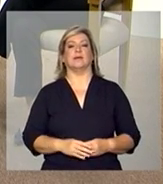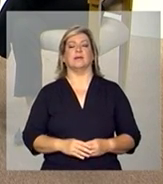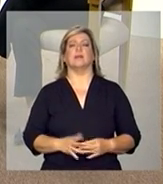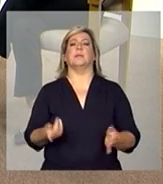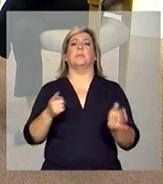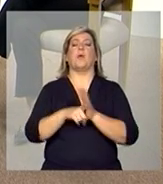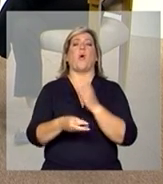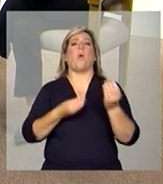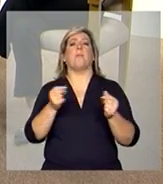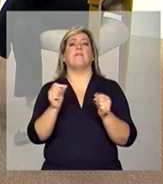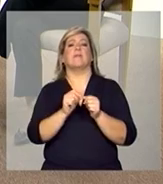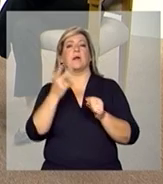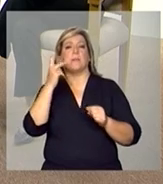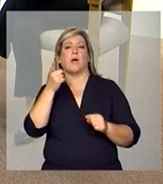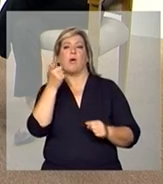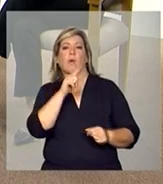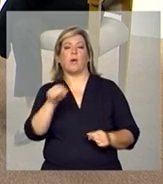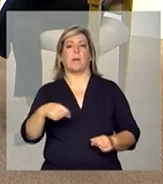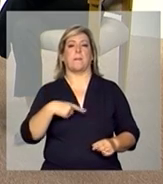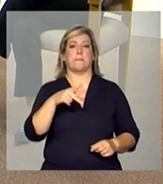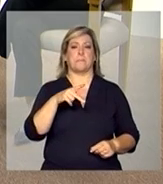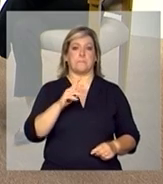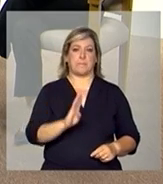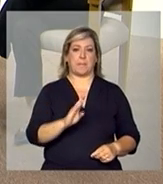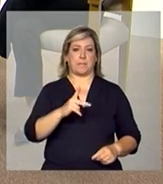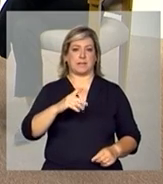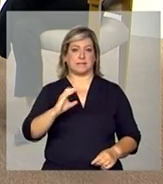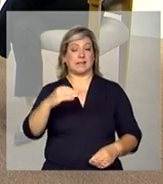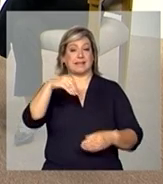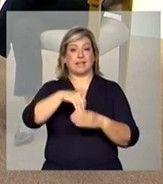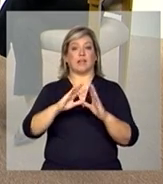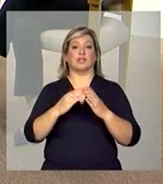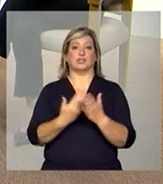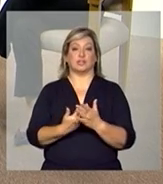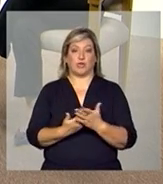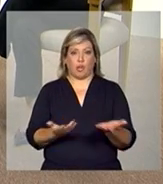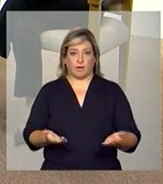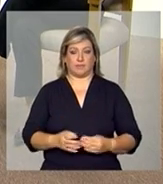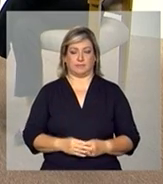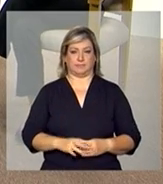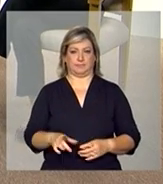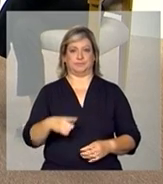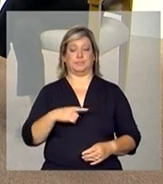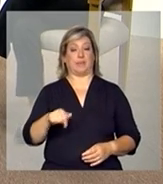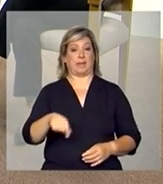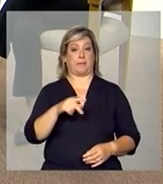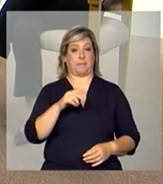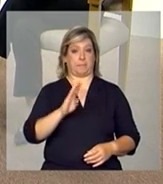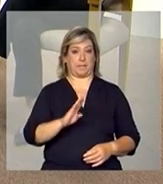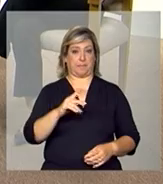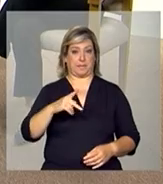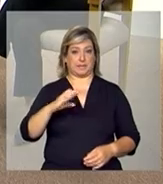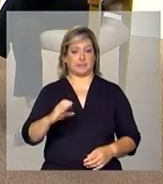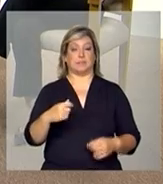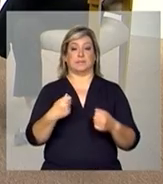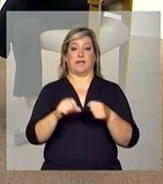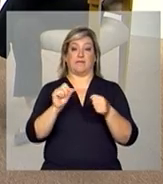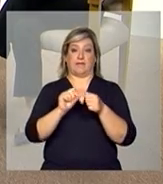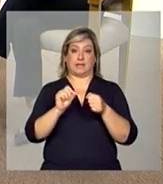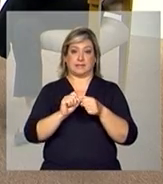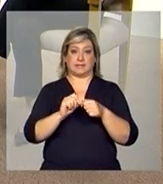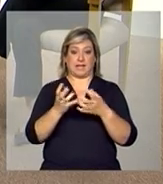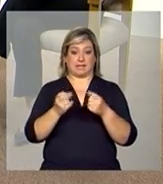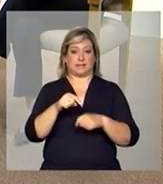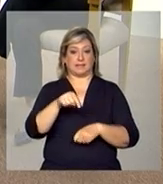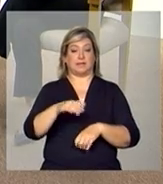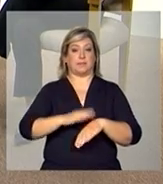fa para aderir ao BPC na escola o BPC na escola a Adesão ela deve ser feita pelo prefeito